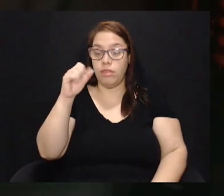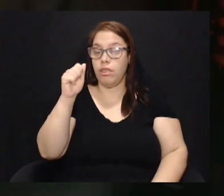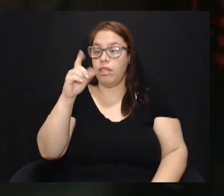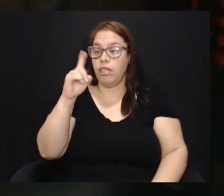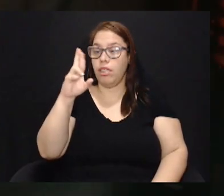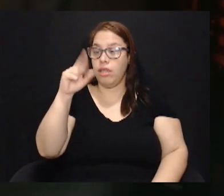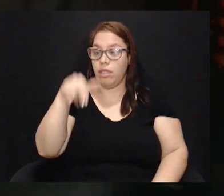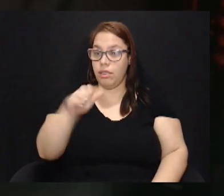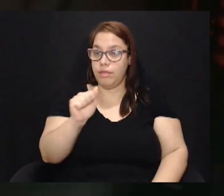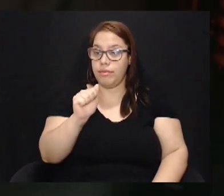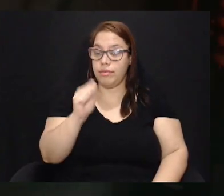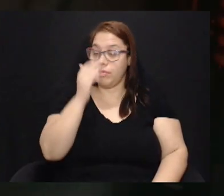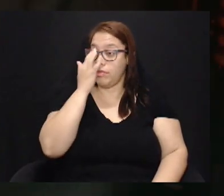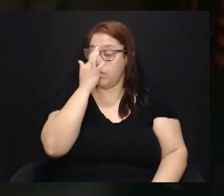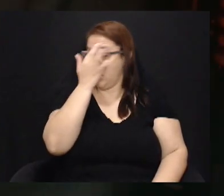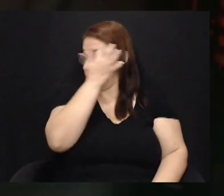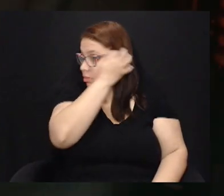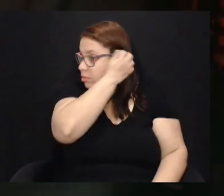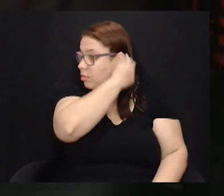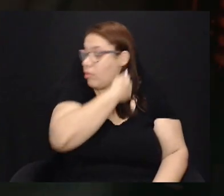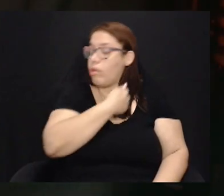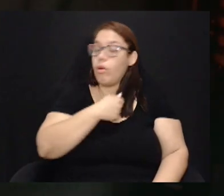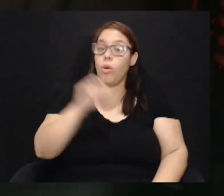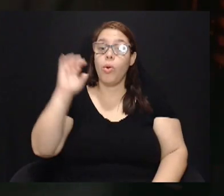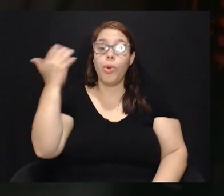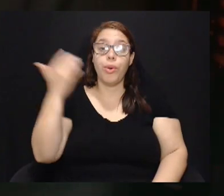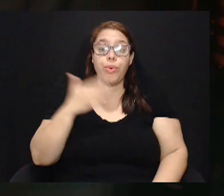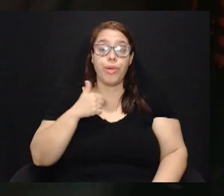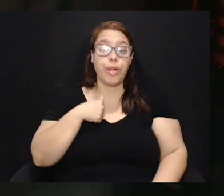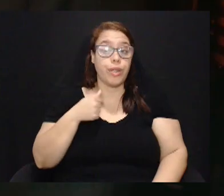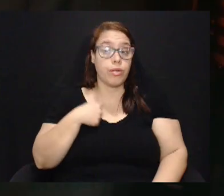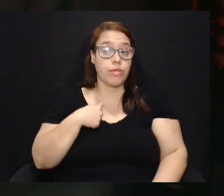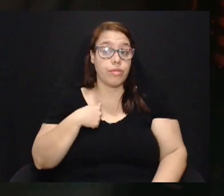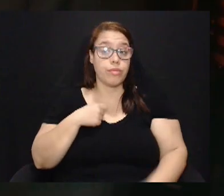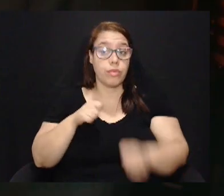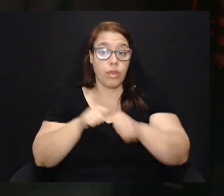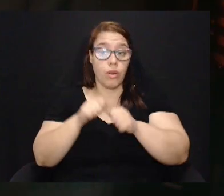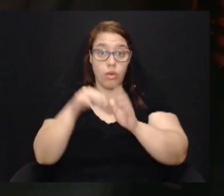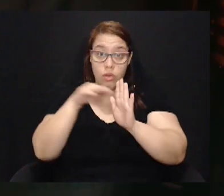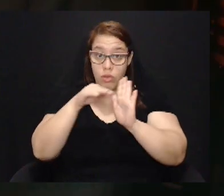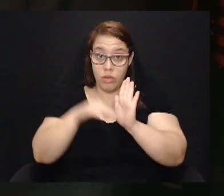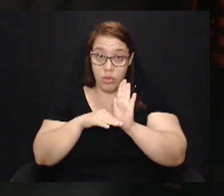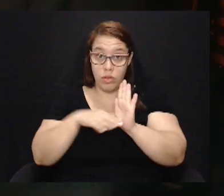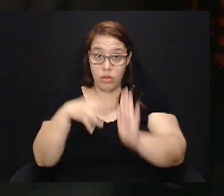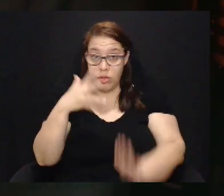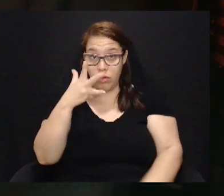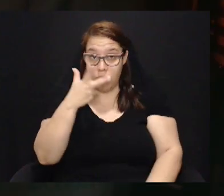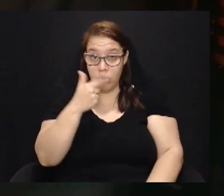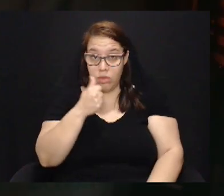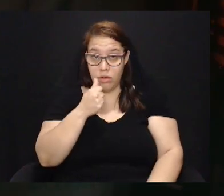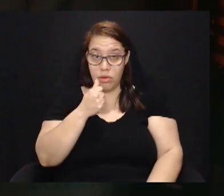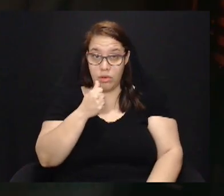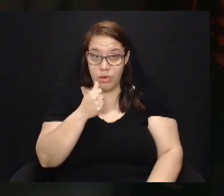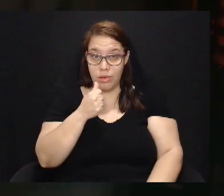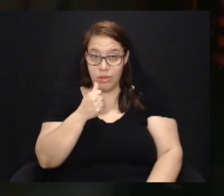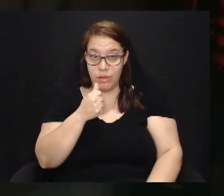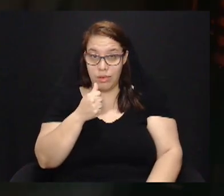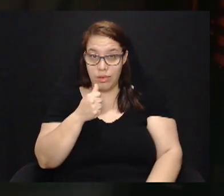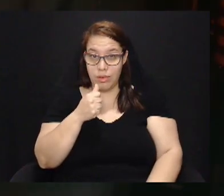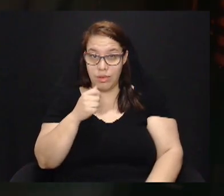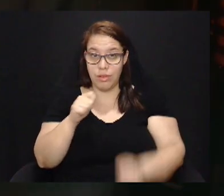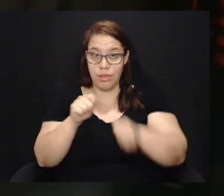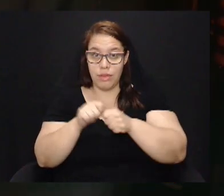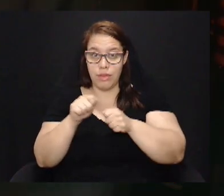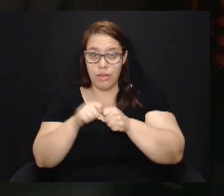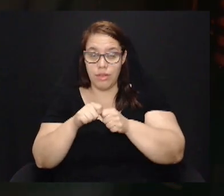isso, porque isso acontece comigo, né? Eu quando faço a marmita ali, bonitinha, de repente vou falar, não, eu vou pular um